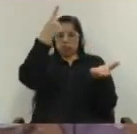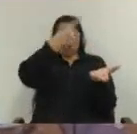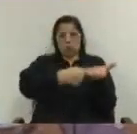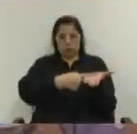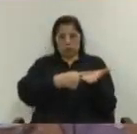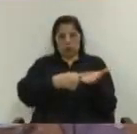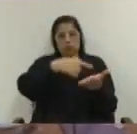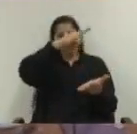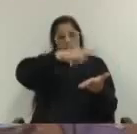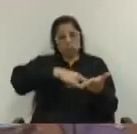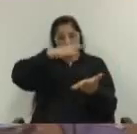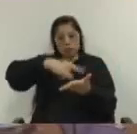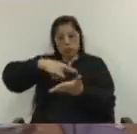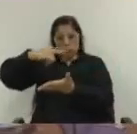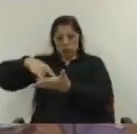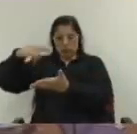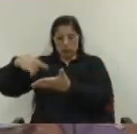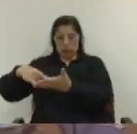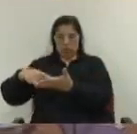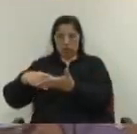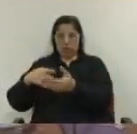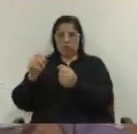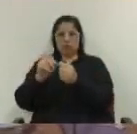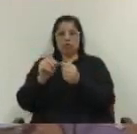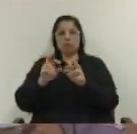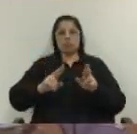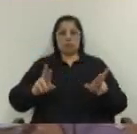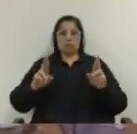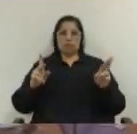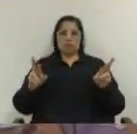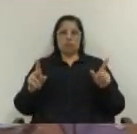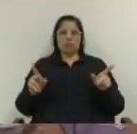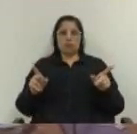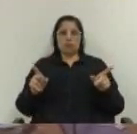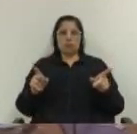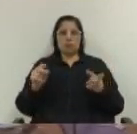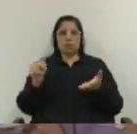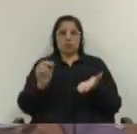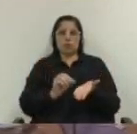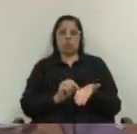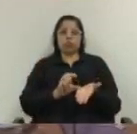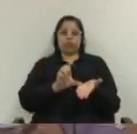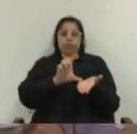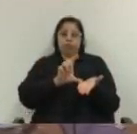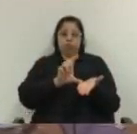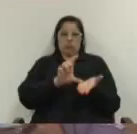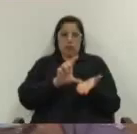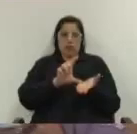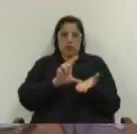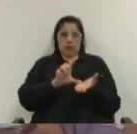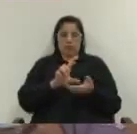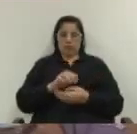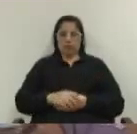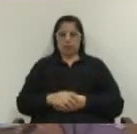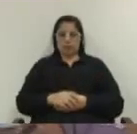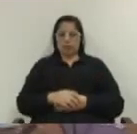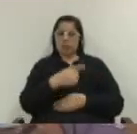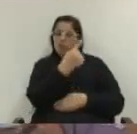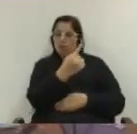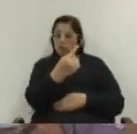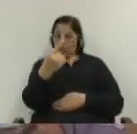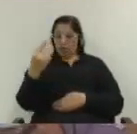feitos de forma diferente daquela determinada pelo Conselho, elevou os custos por residência para R$